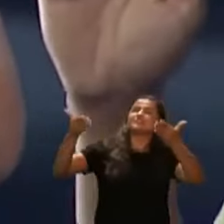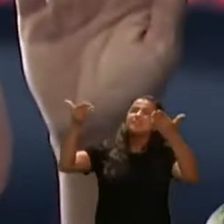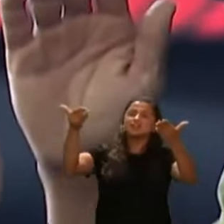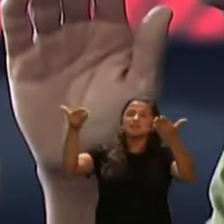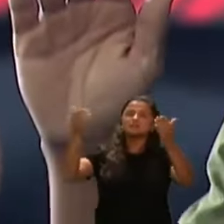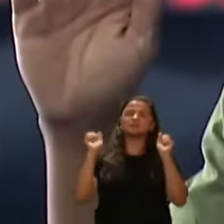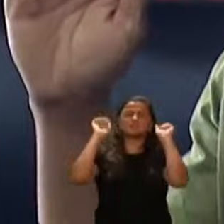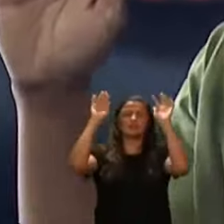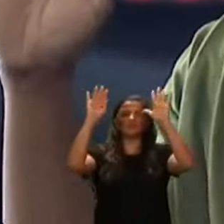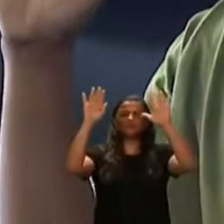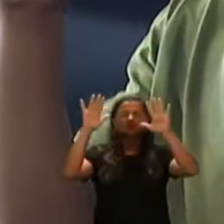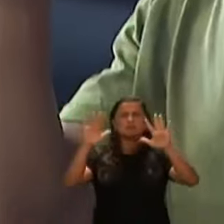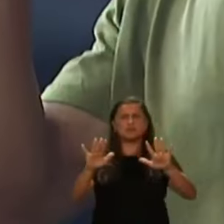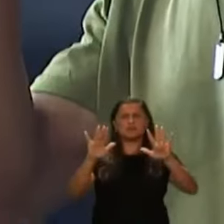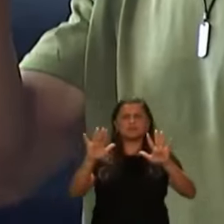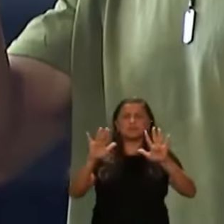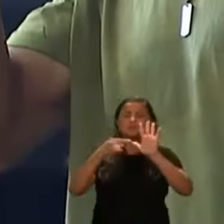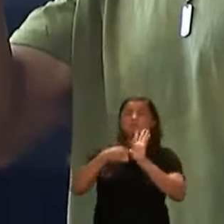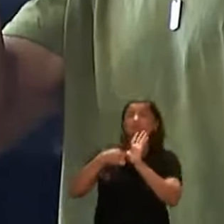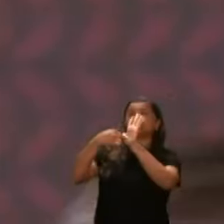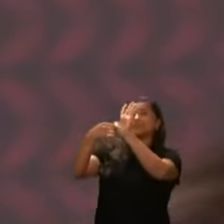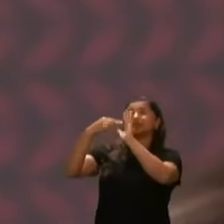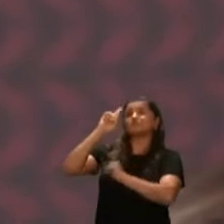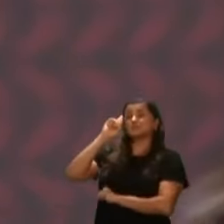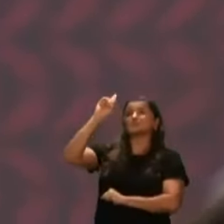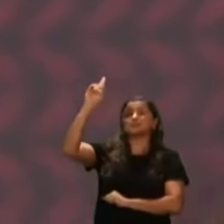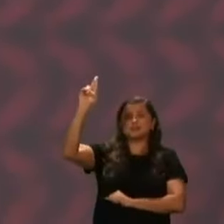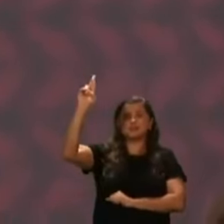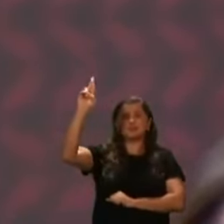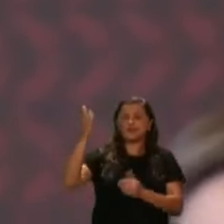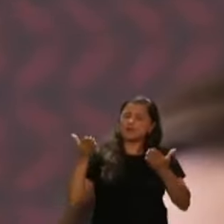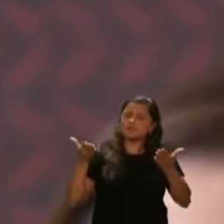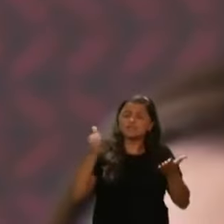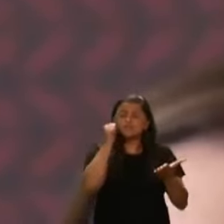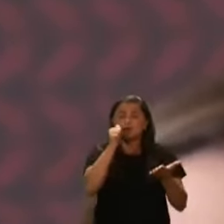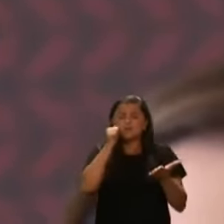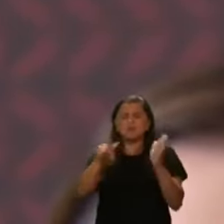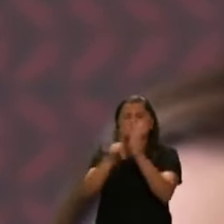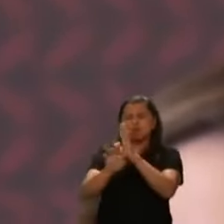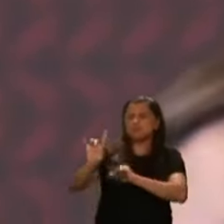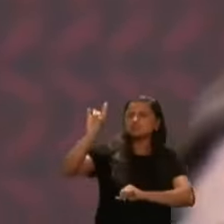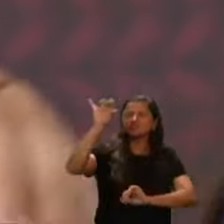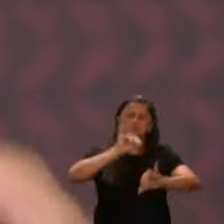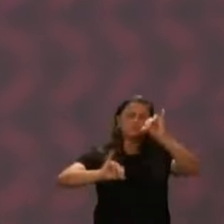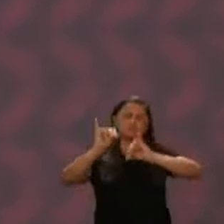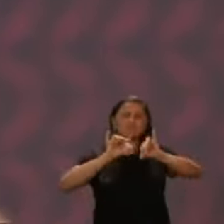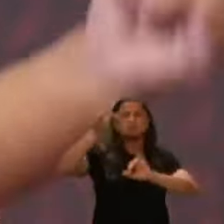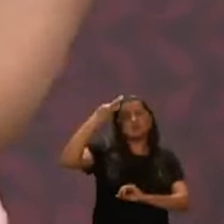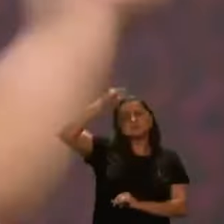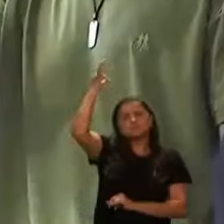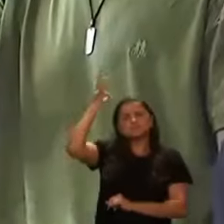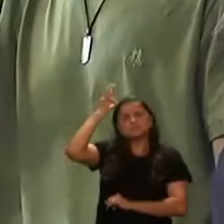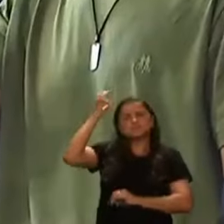Nós abençoamos você, nós apresentamos você ao Senhor. Você será uma mulher de Deus, cheia do Espírito Santo.